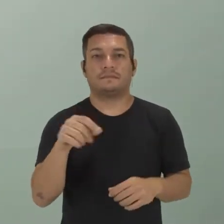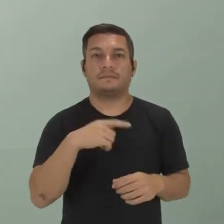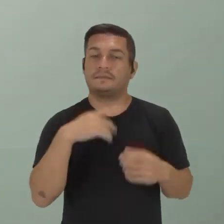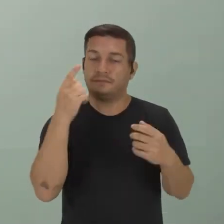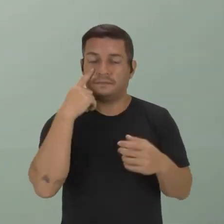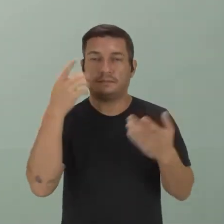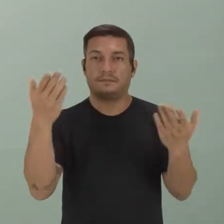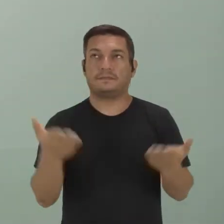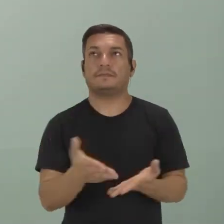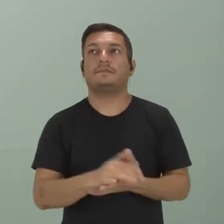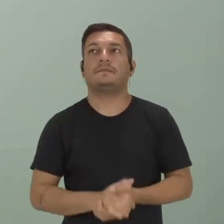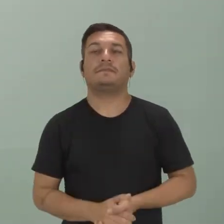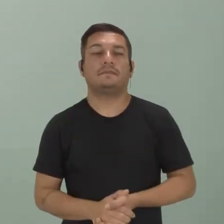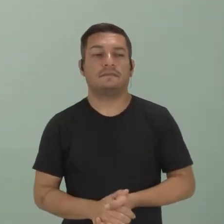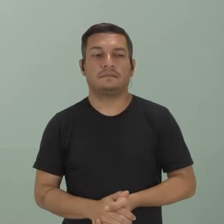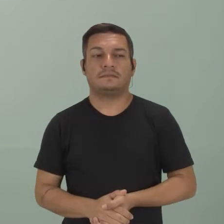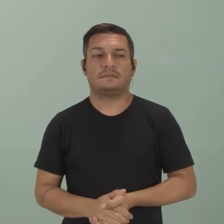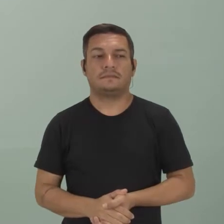vamos ver agora.